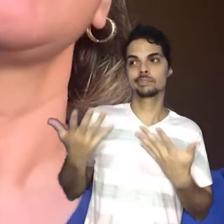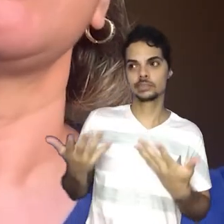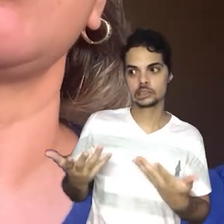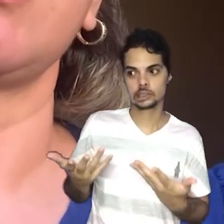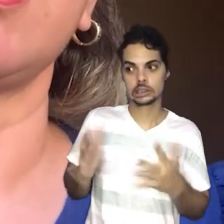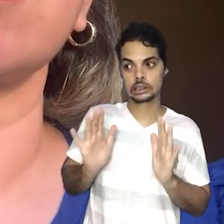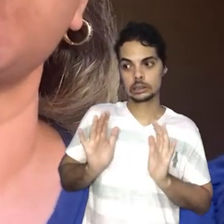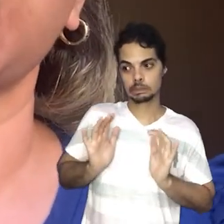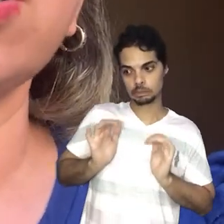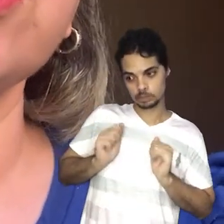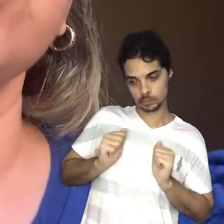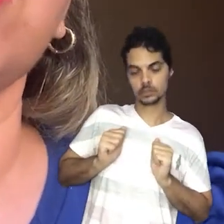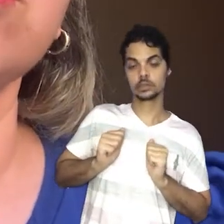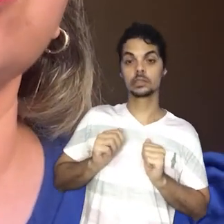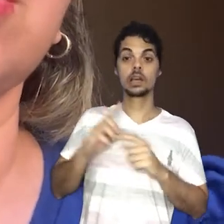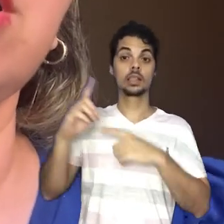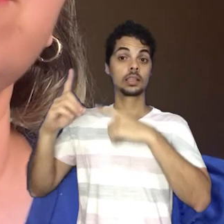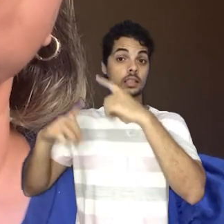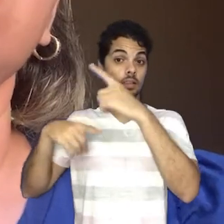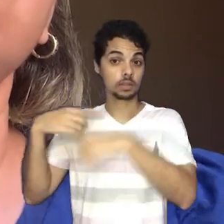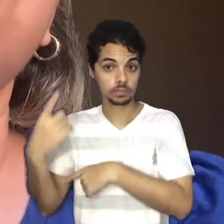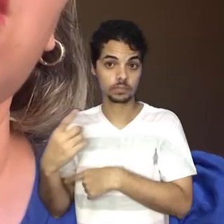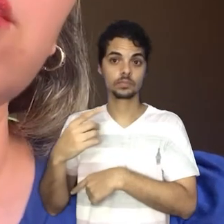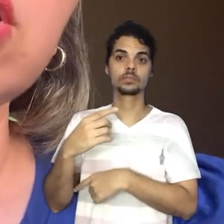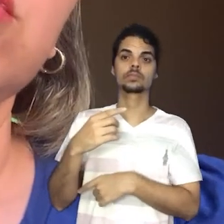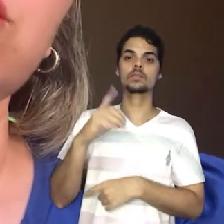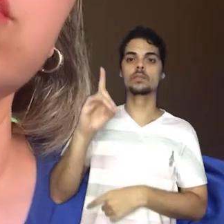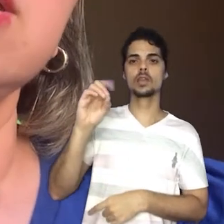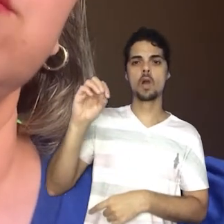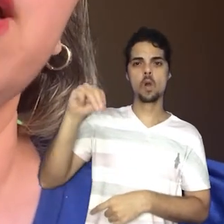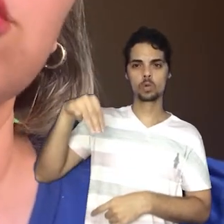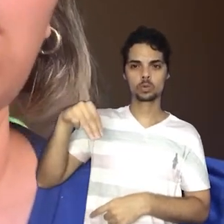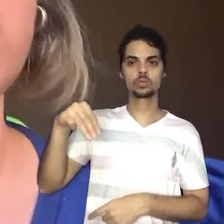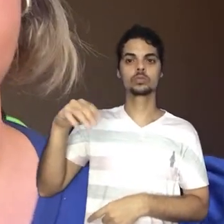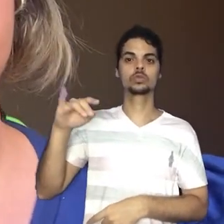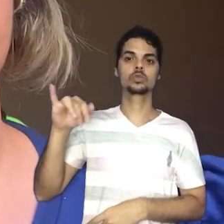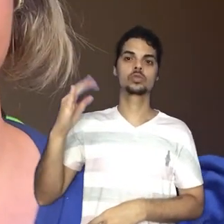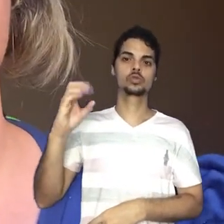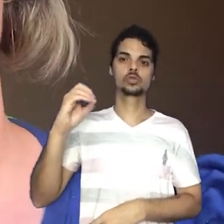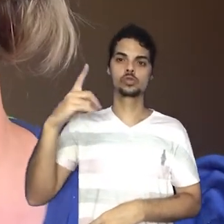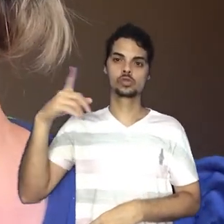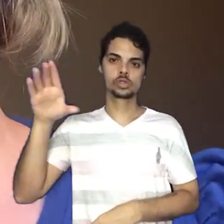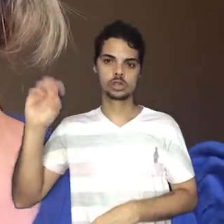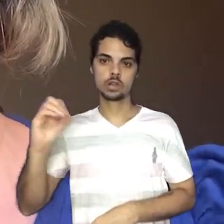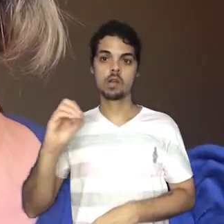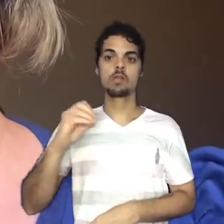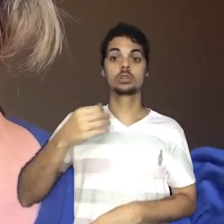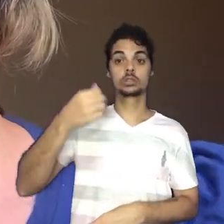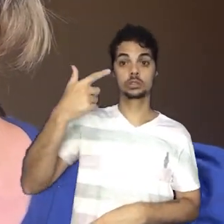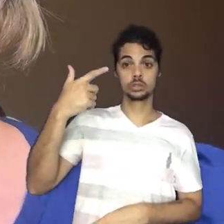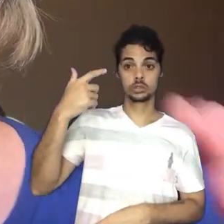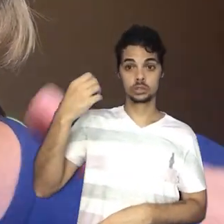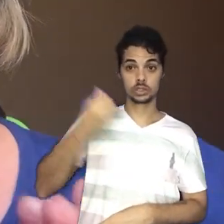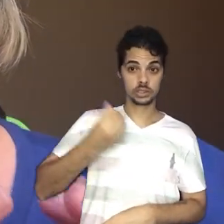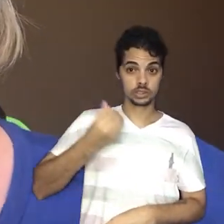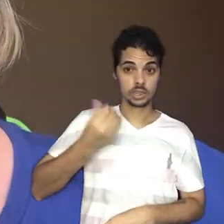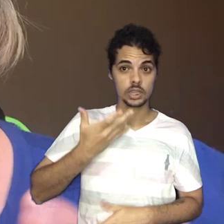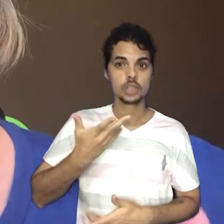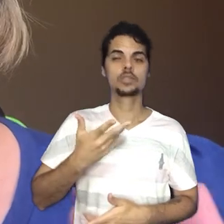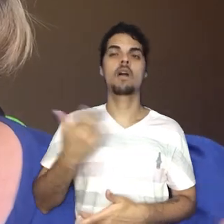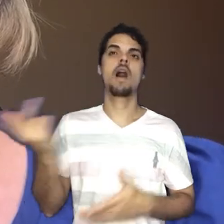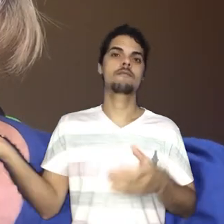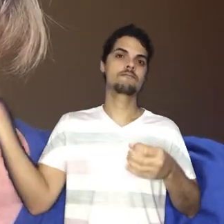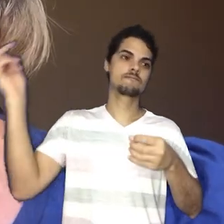encontrar quando Dom João volta, Dom João VI retorna para Portugal e como que